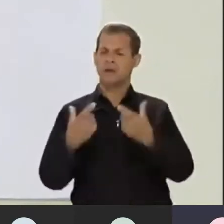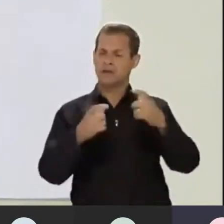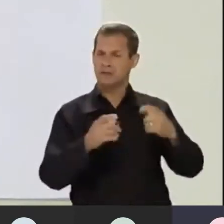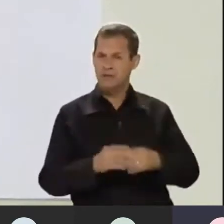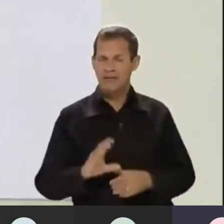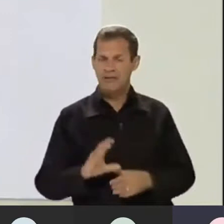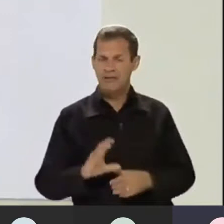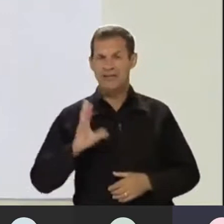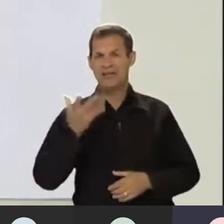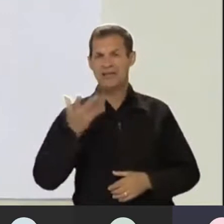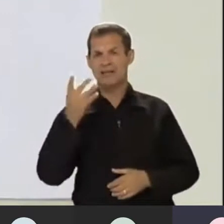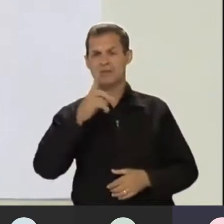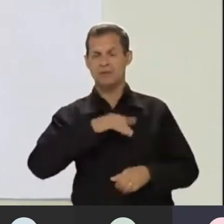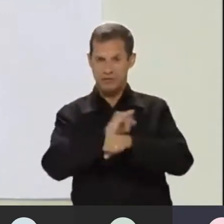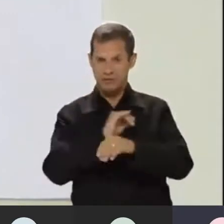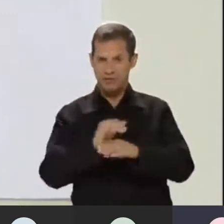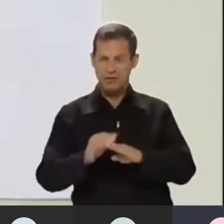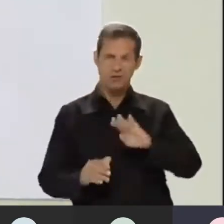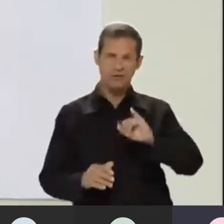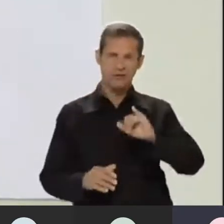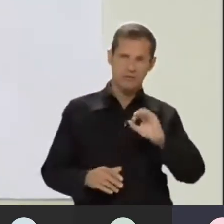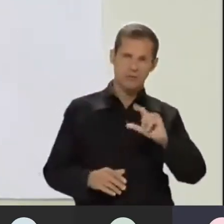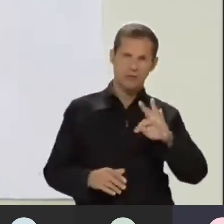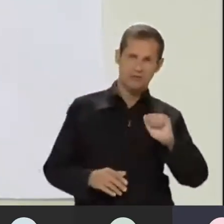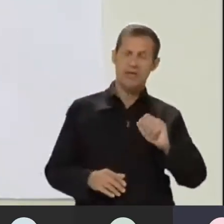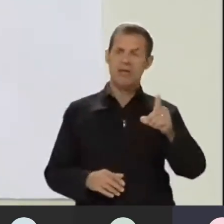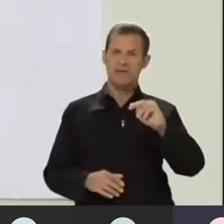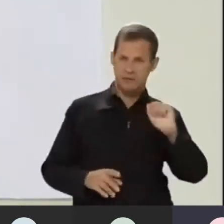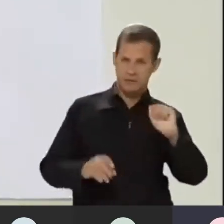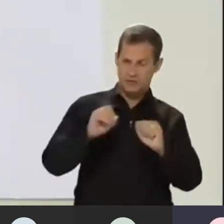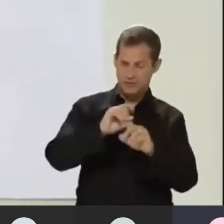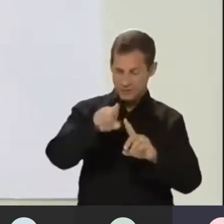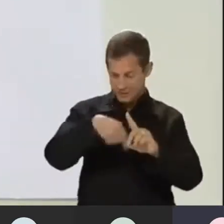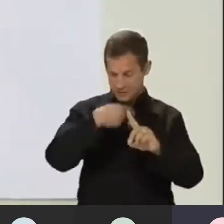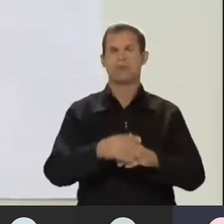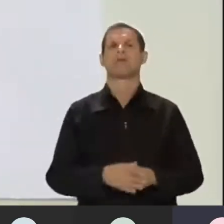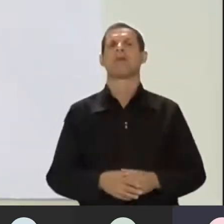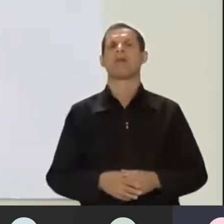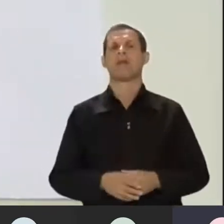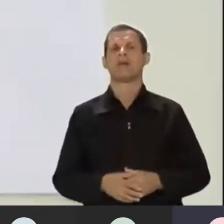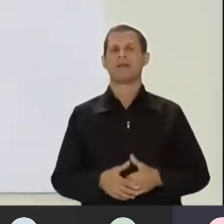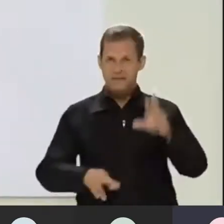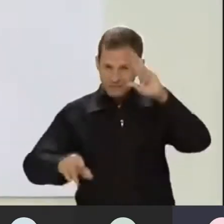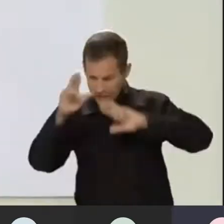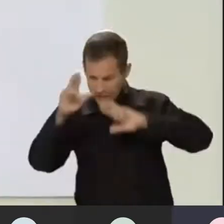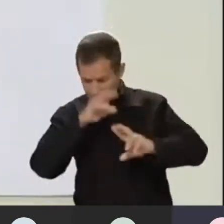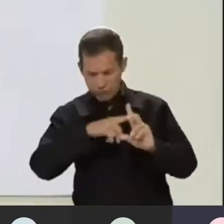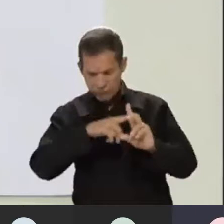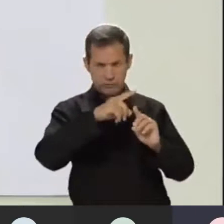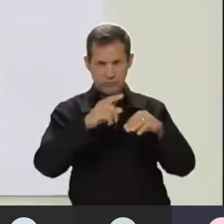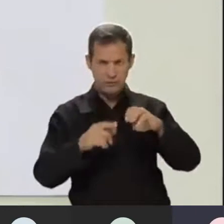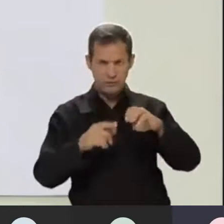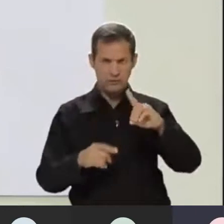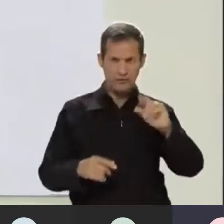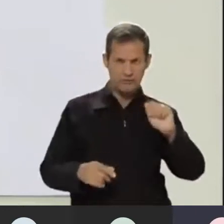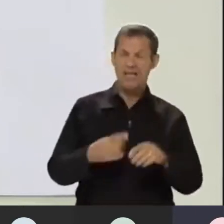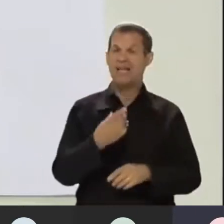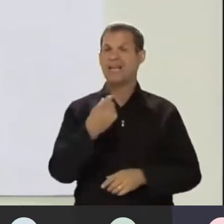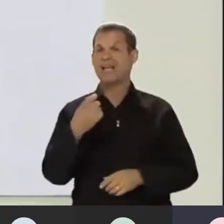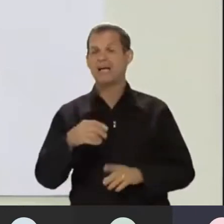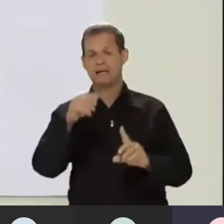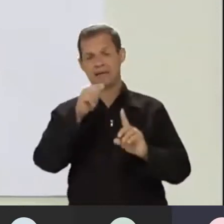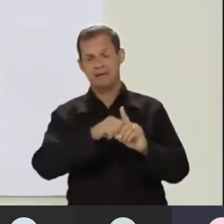zona bioclimática tem uma estratégia bioclimática, essas zonas elas foram feitas a partir dessas análises da temperatura média